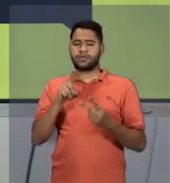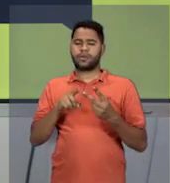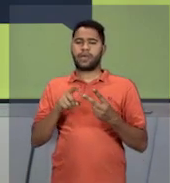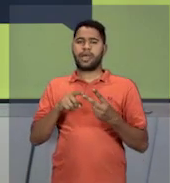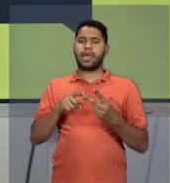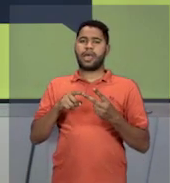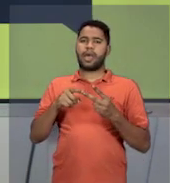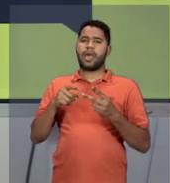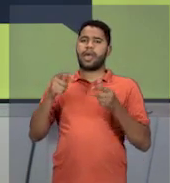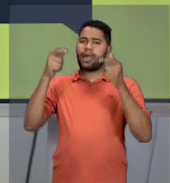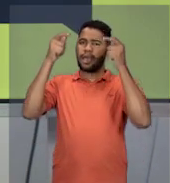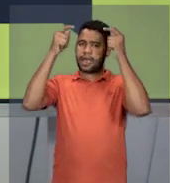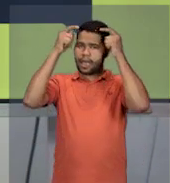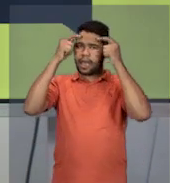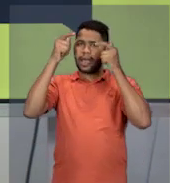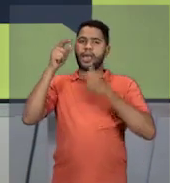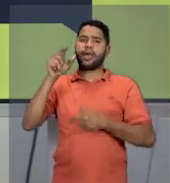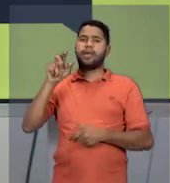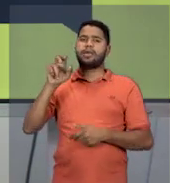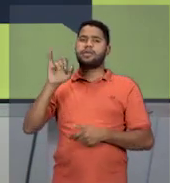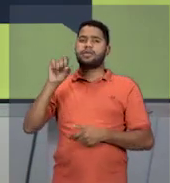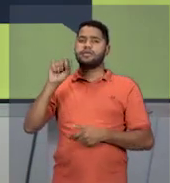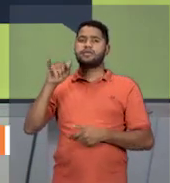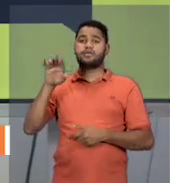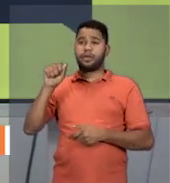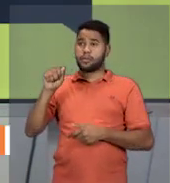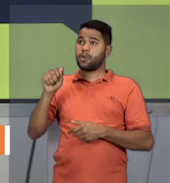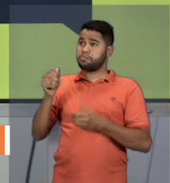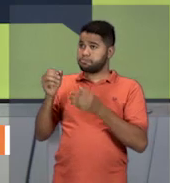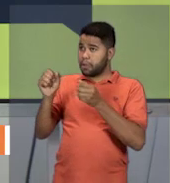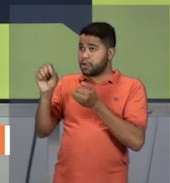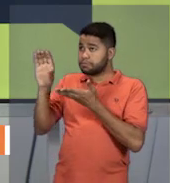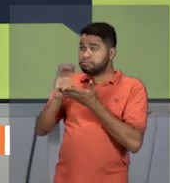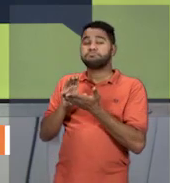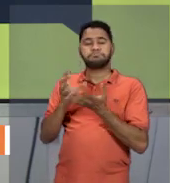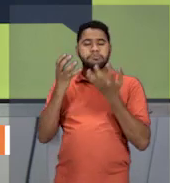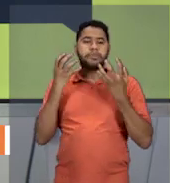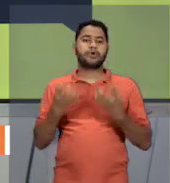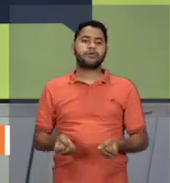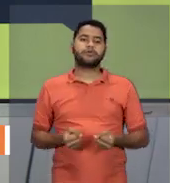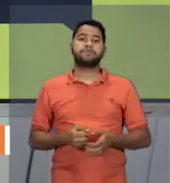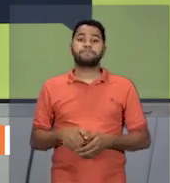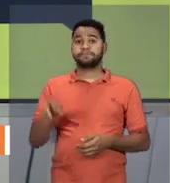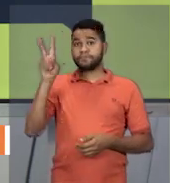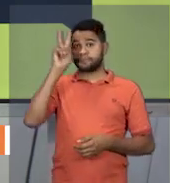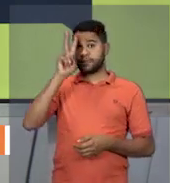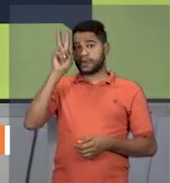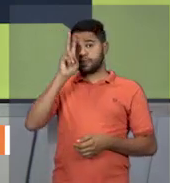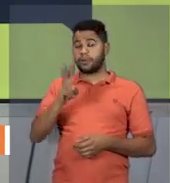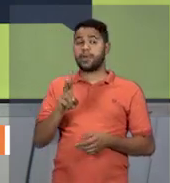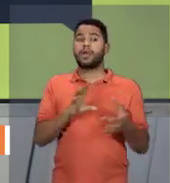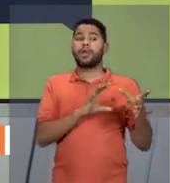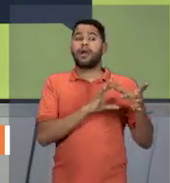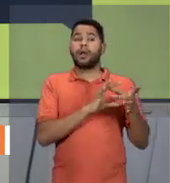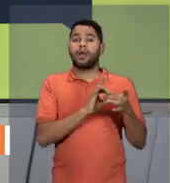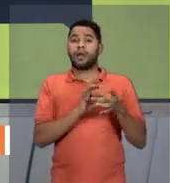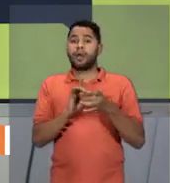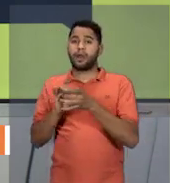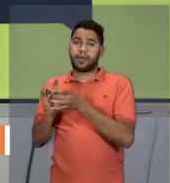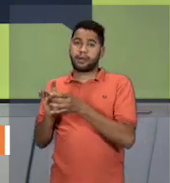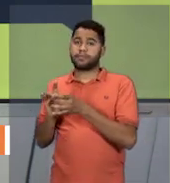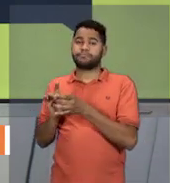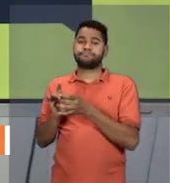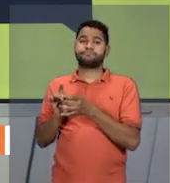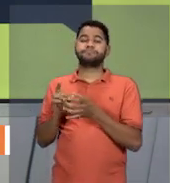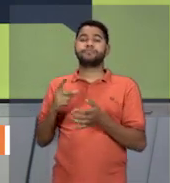ali financiar uma viagem. E eles aceitaram, né? E aí, lembrando, tá, gente? Nesse contexto,